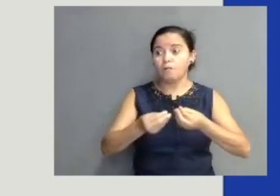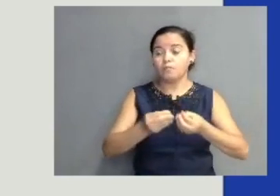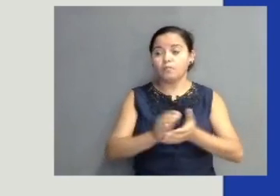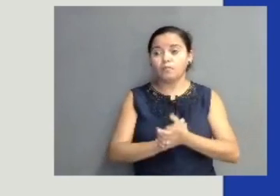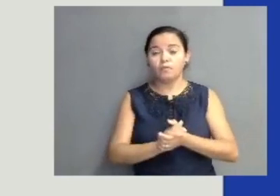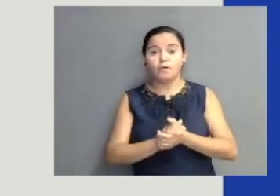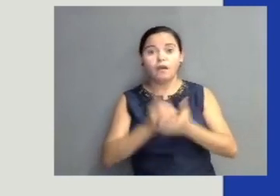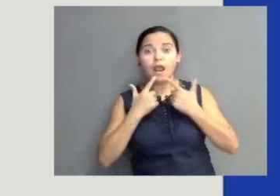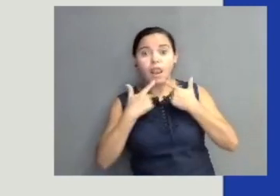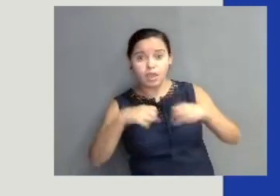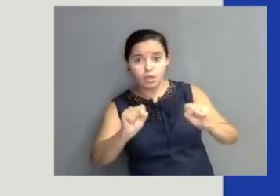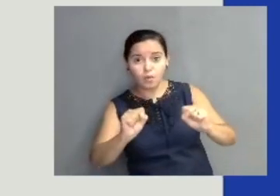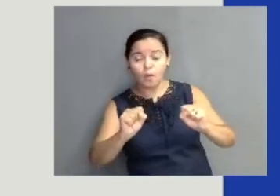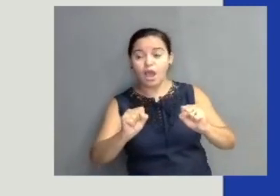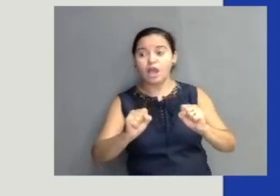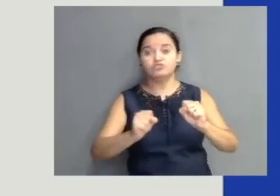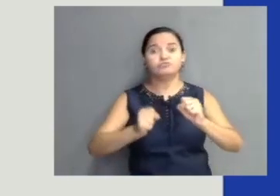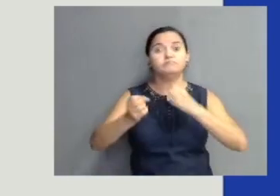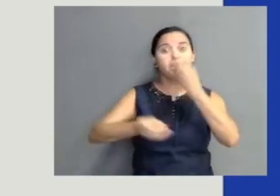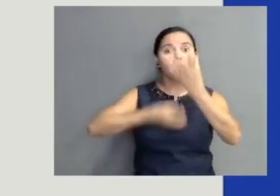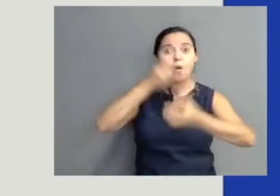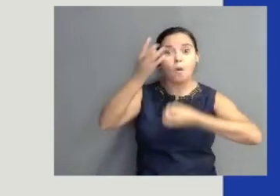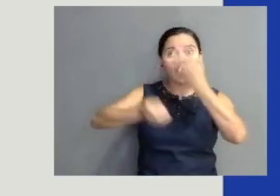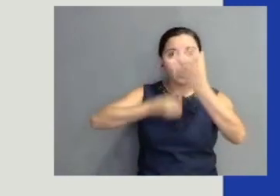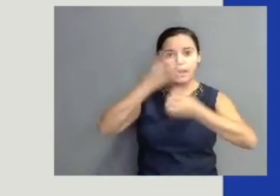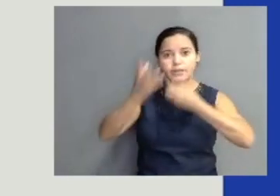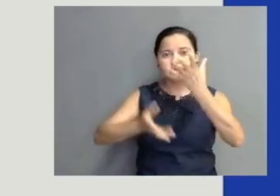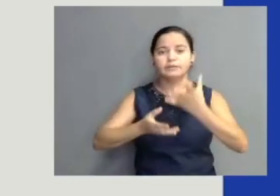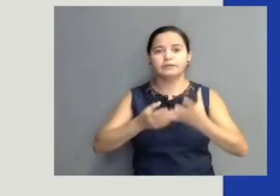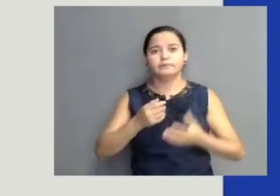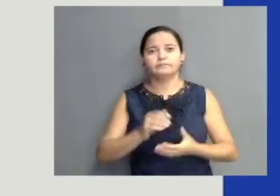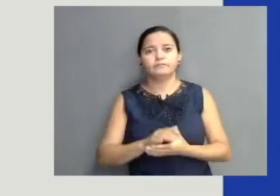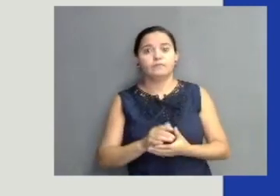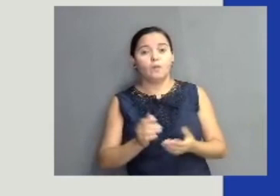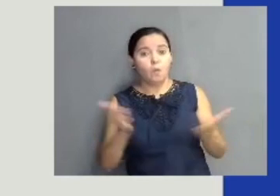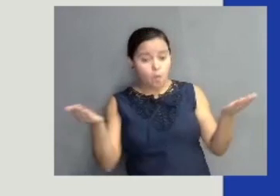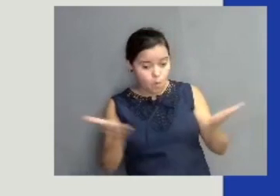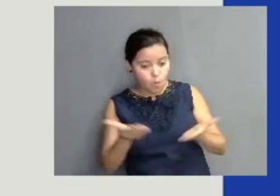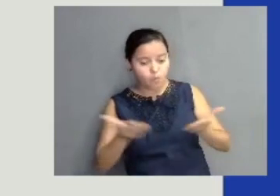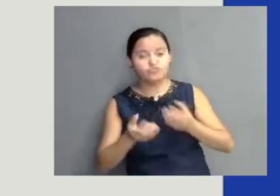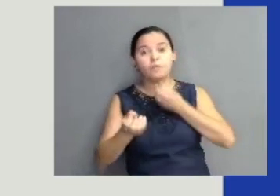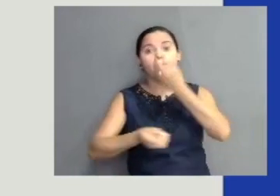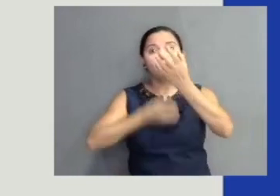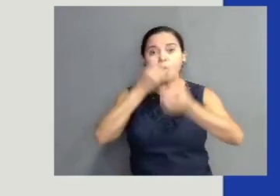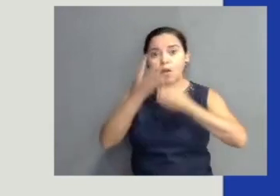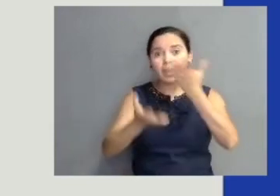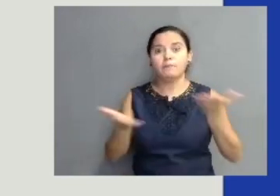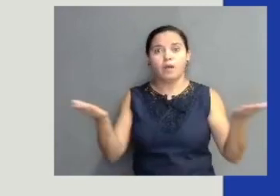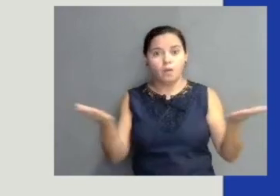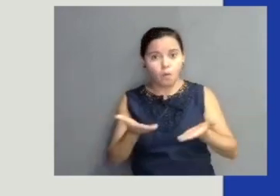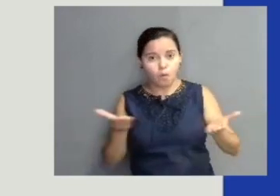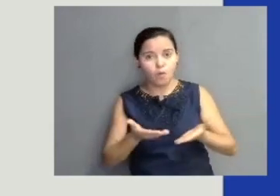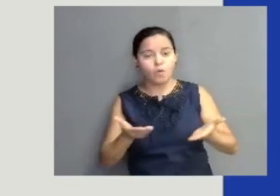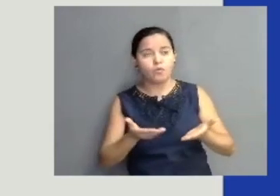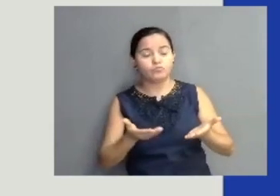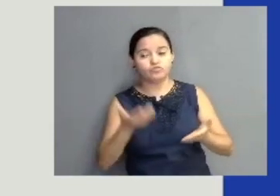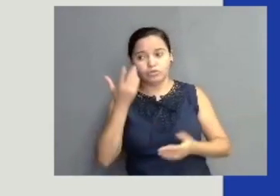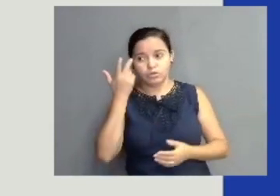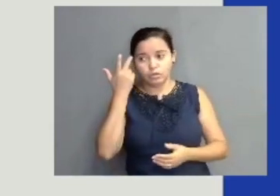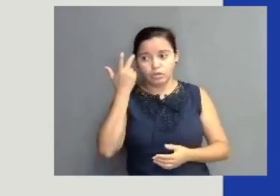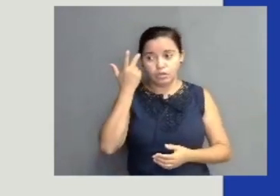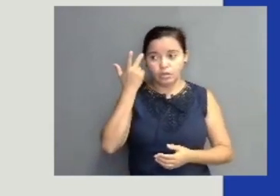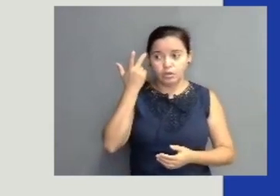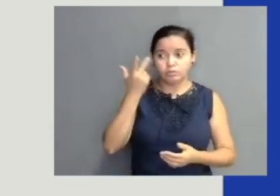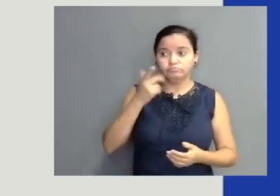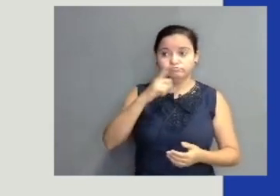utilizados na linguagem poética. O poema que conhecemos hoje é bem comum na literatura de cordel, como eu falei para